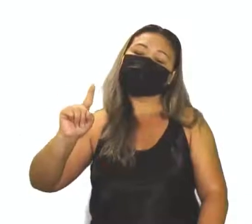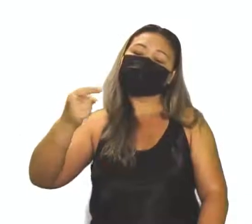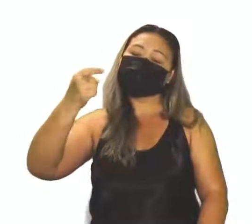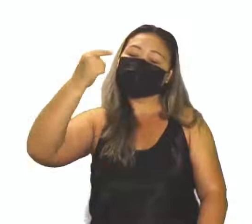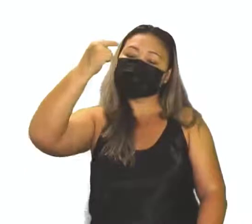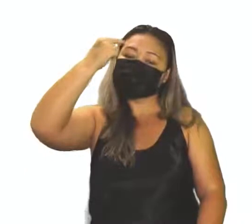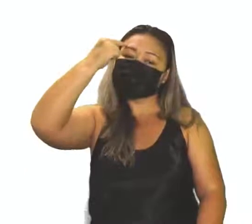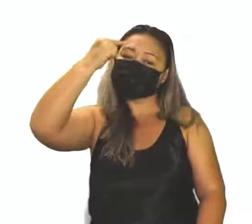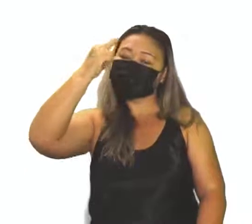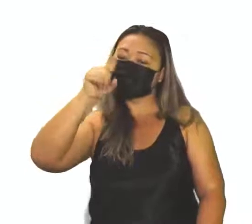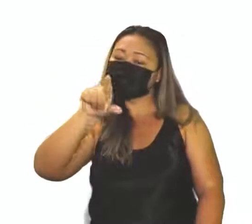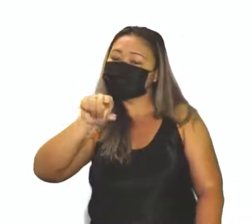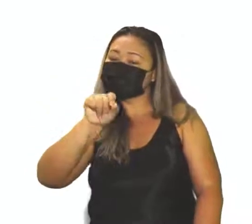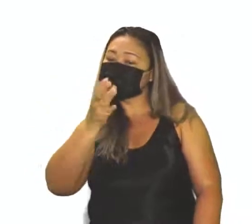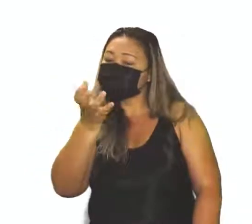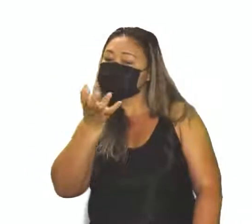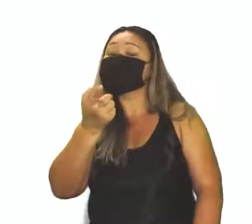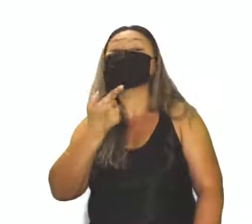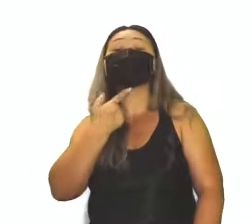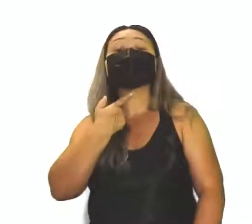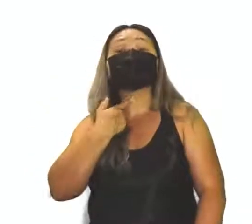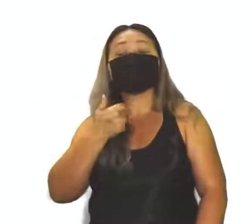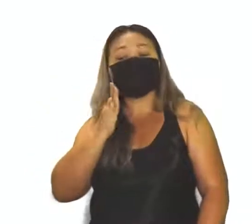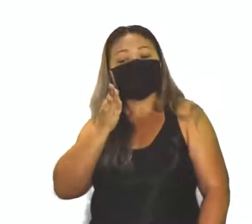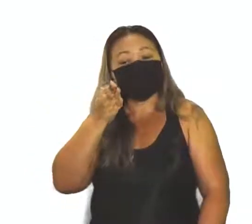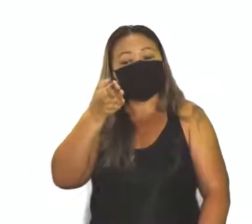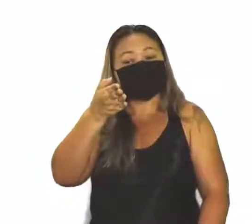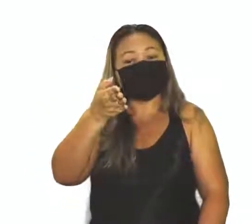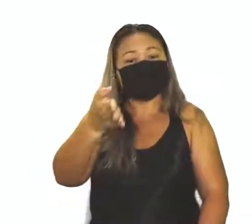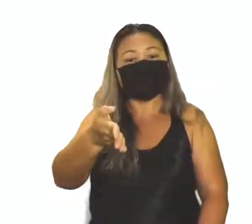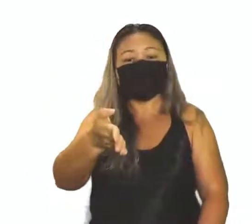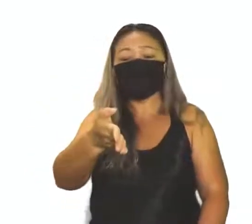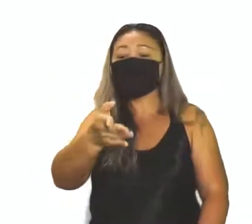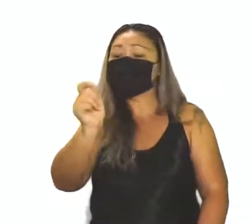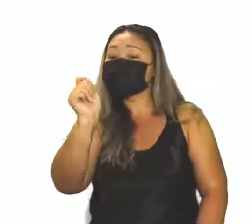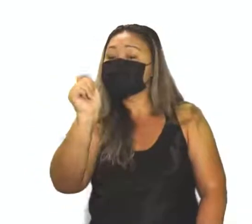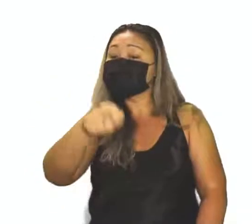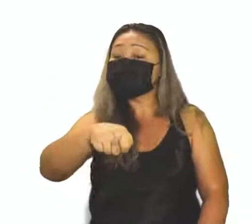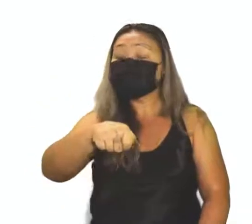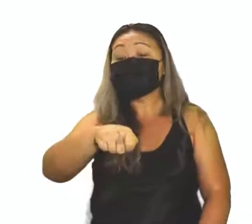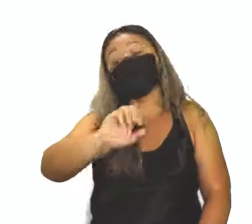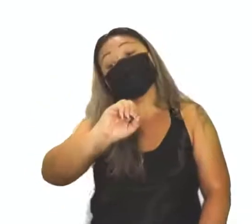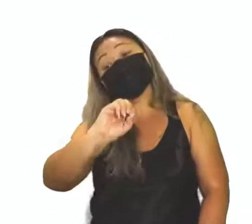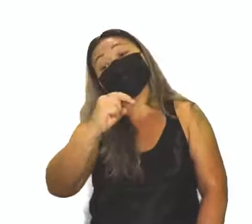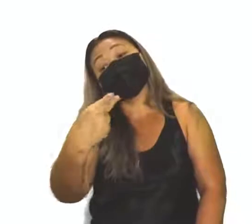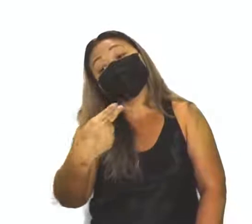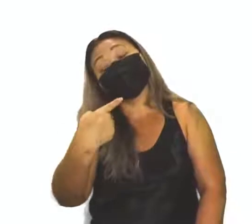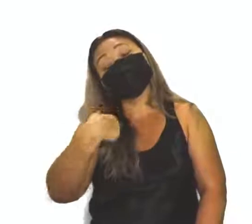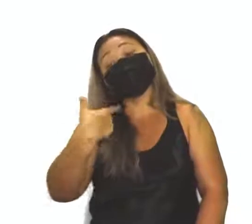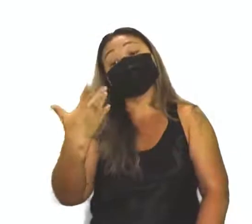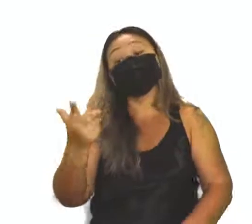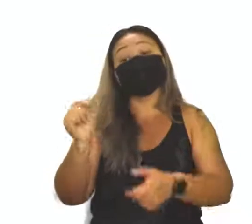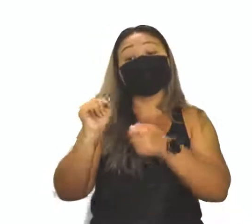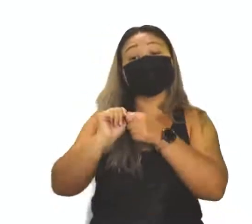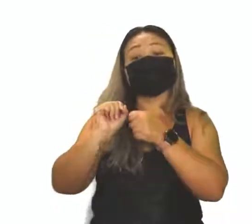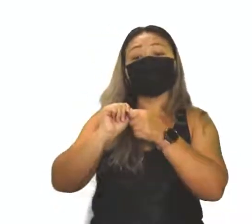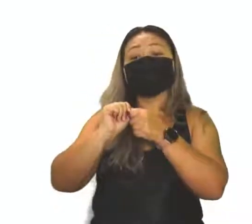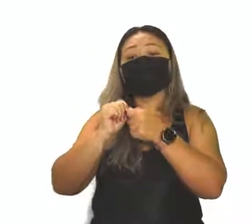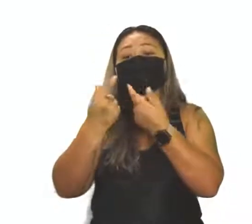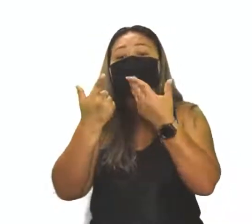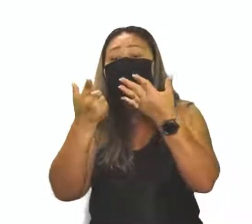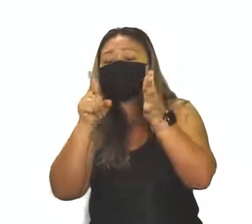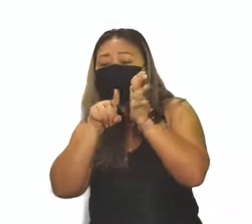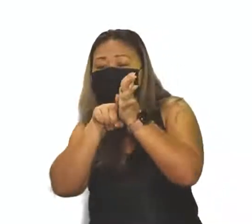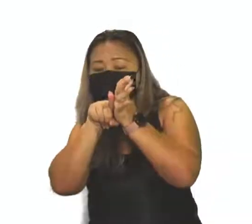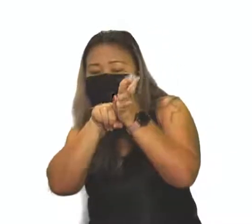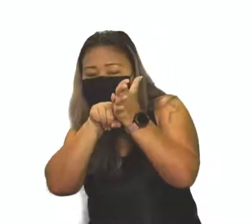juízo intencional, refletindo sobre em que se deve crer ou como reagir um exame minucioso,